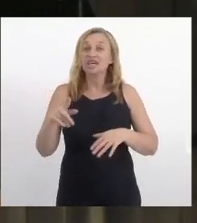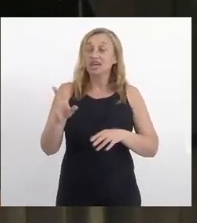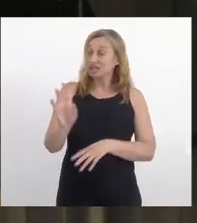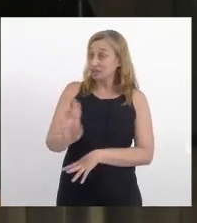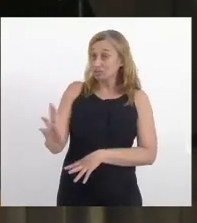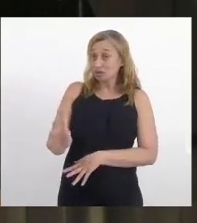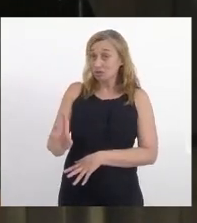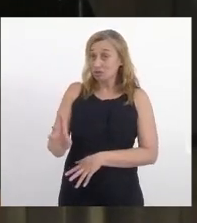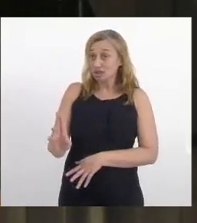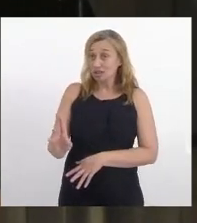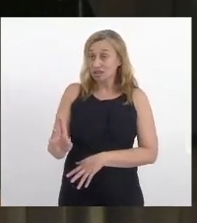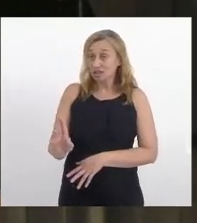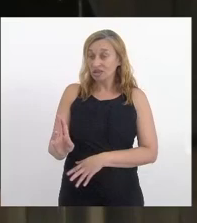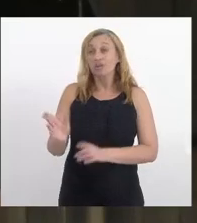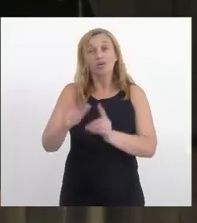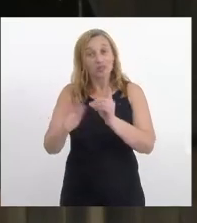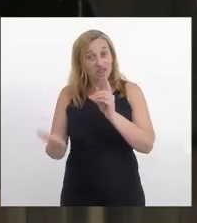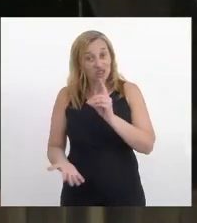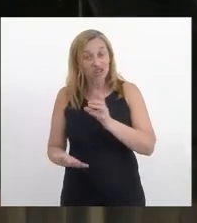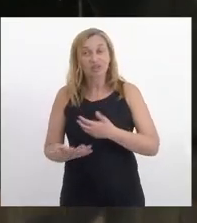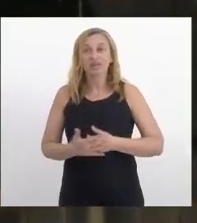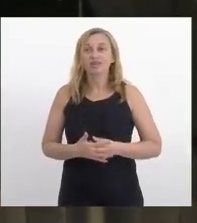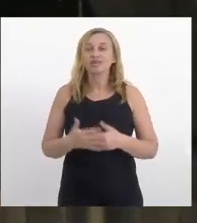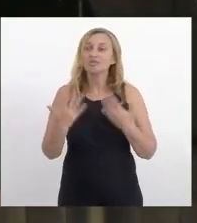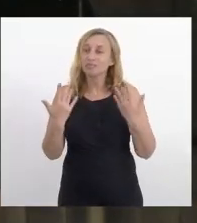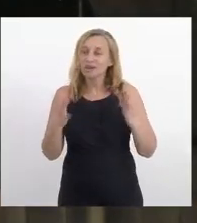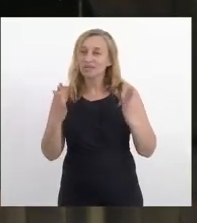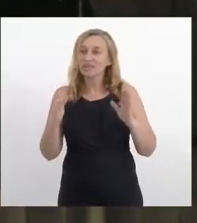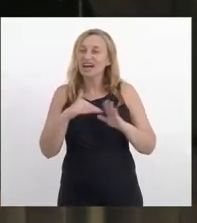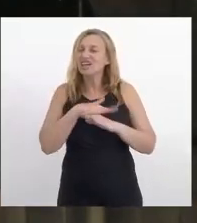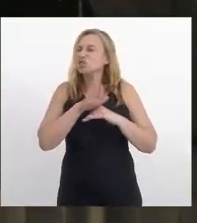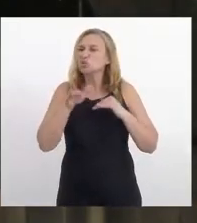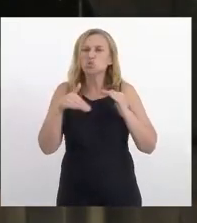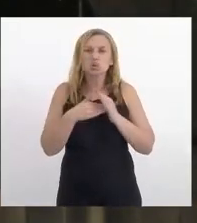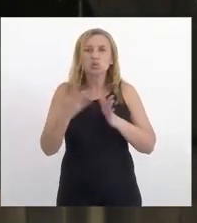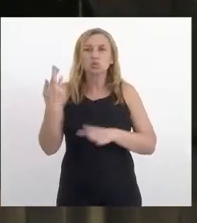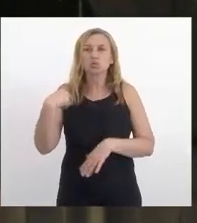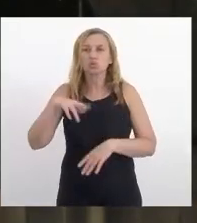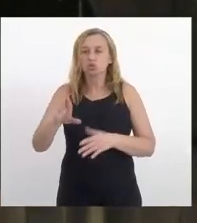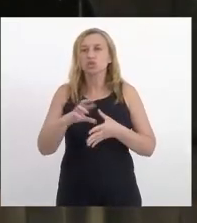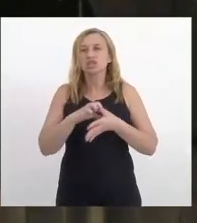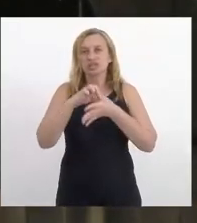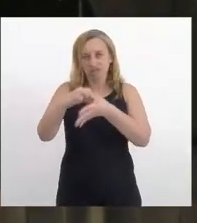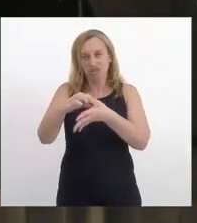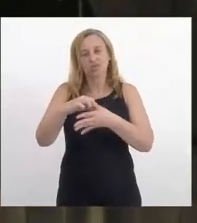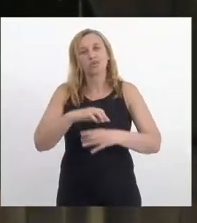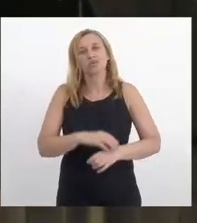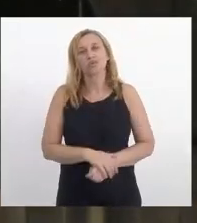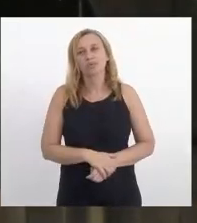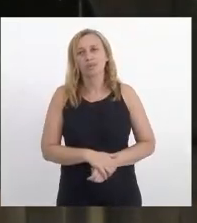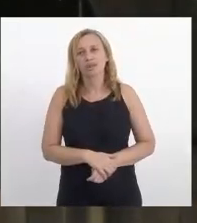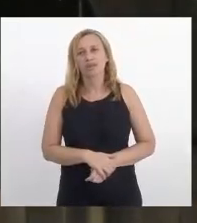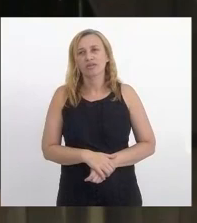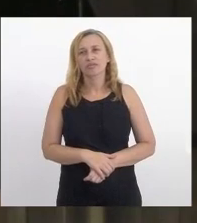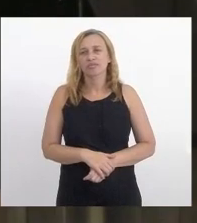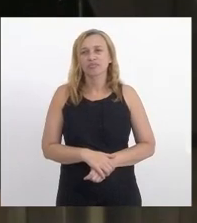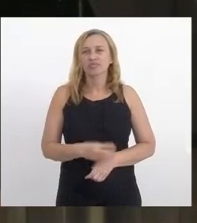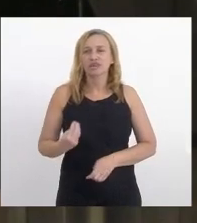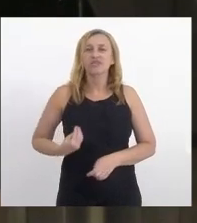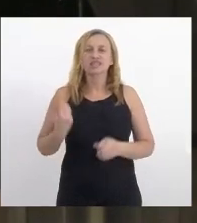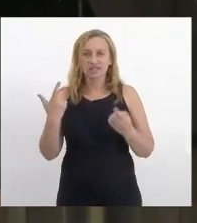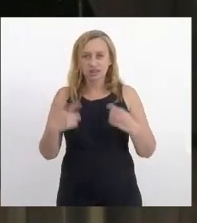nome, homenageio e cumprimento a todos os líderes religiosos que aqui se